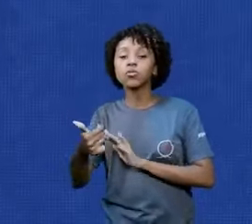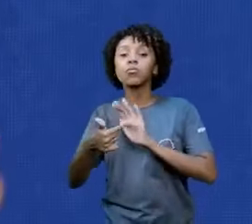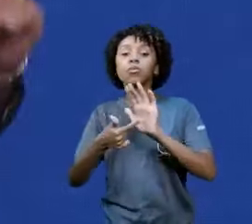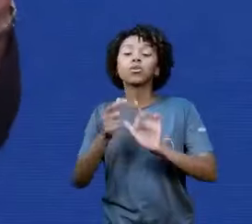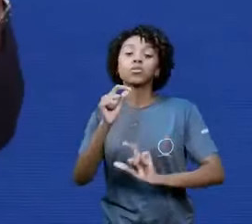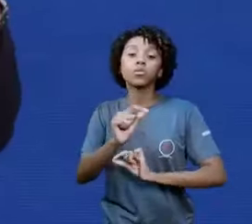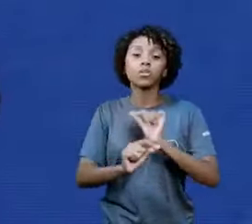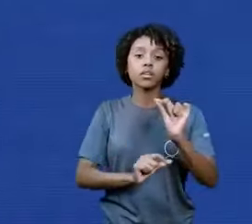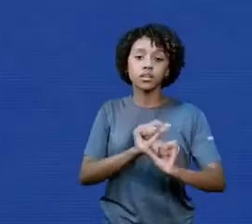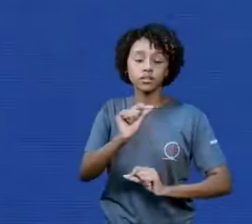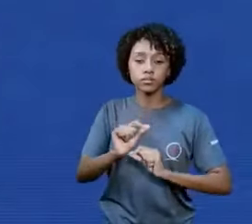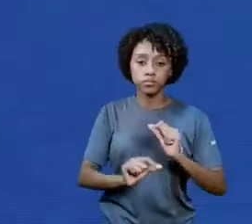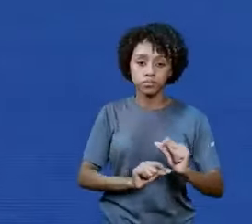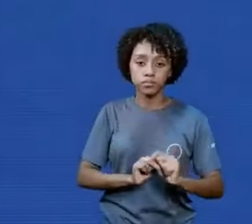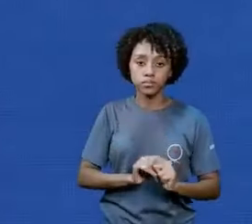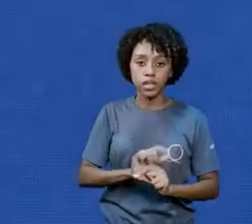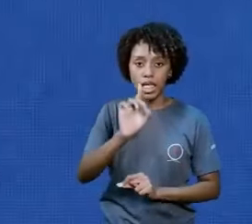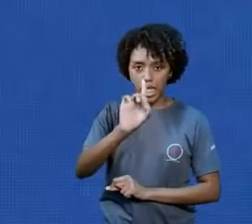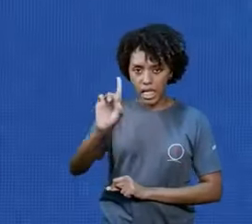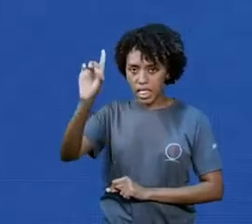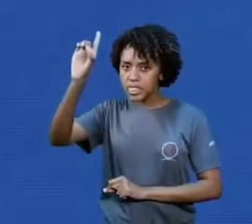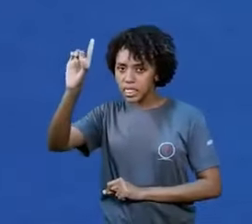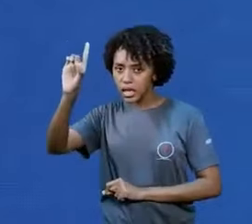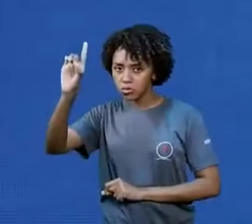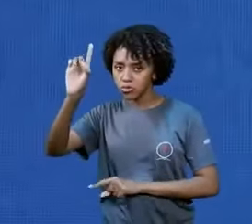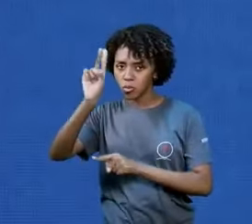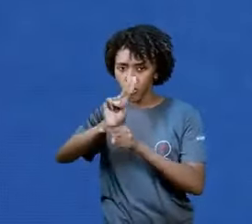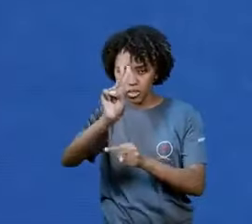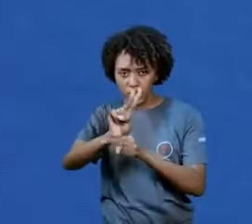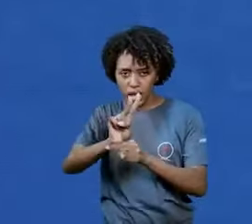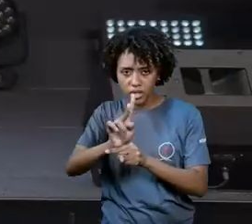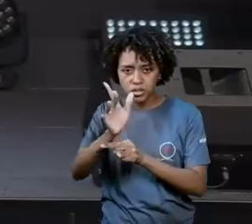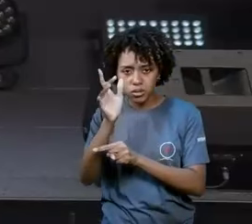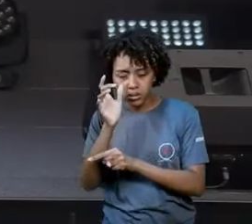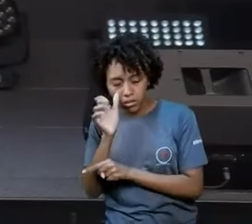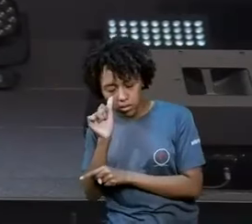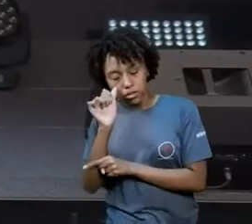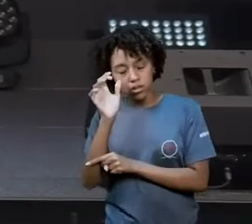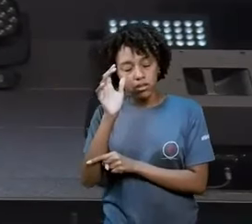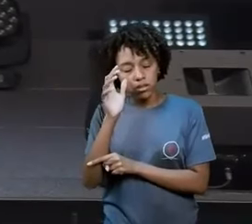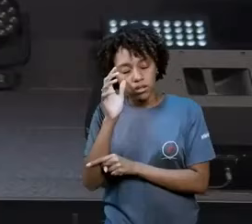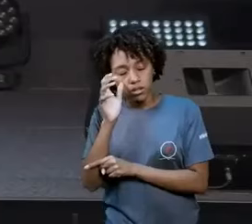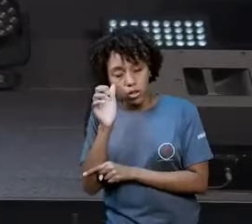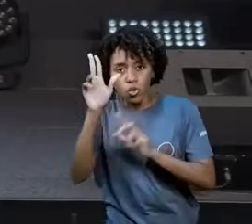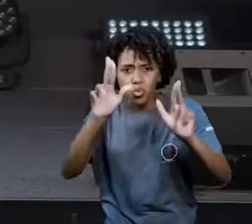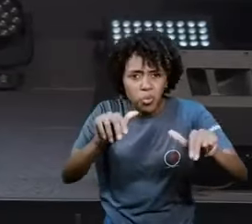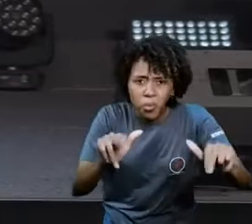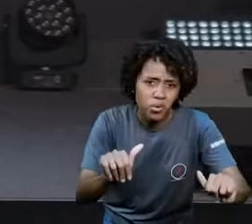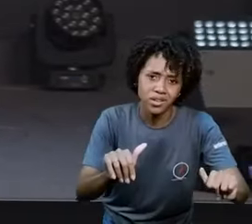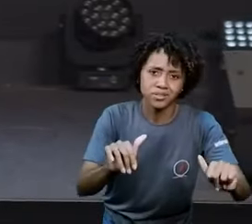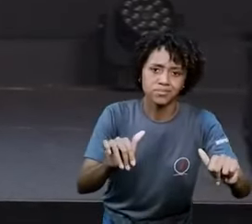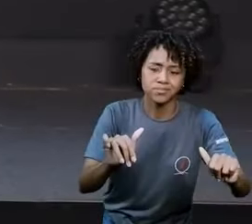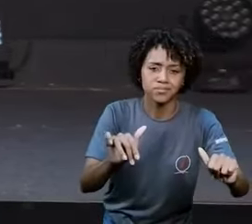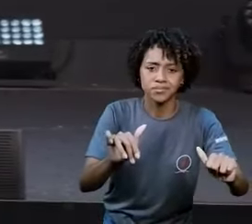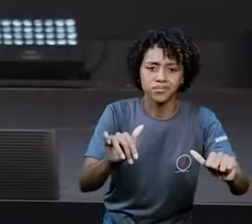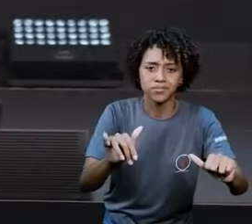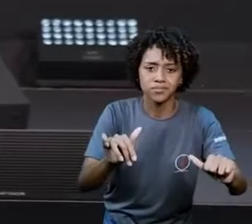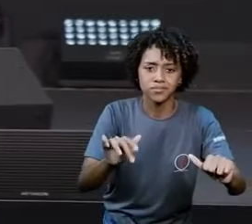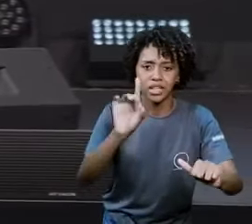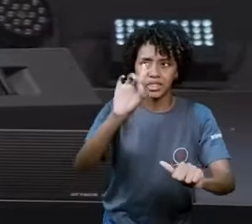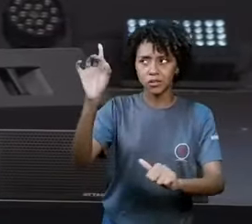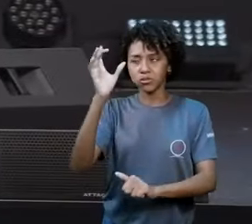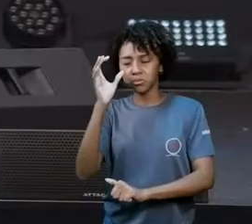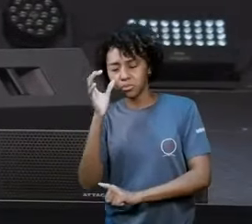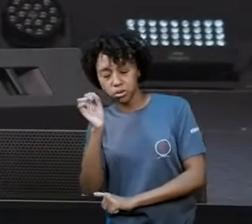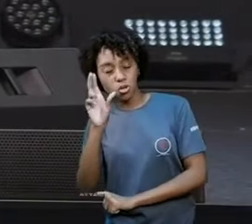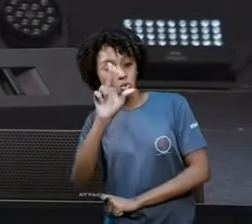diz aquele que te guarda não t isso é não cochila Eis que não toscanejar